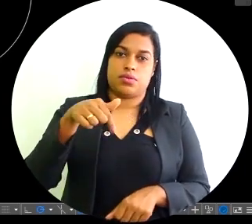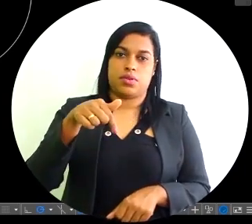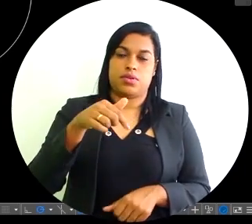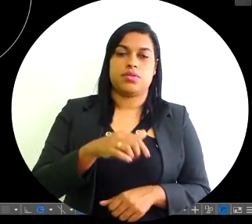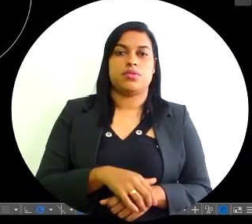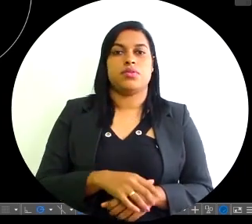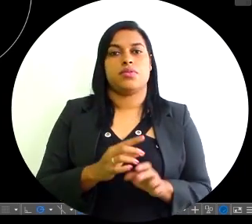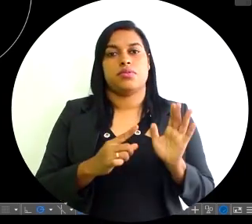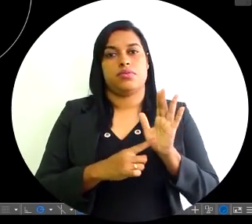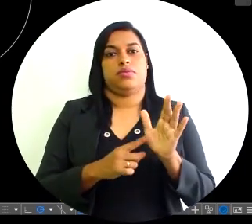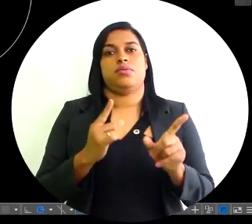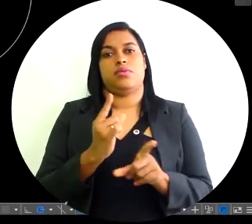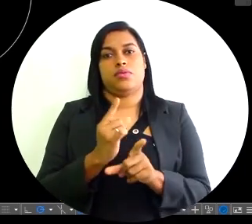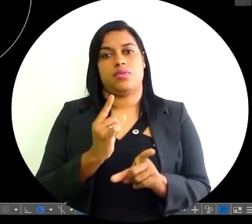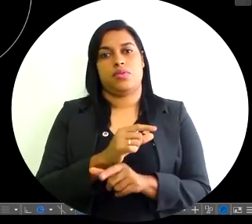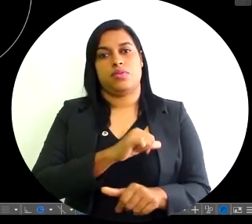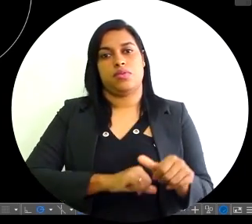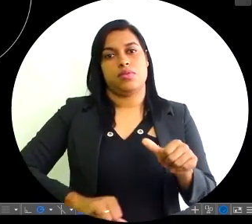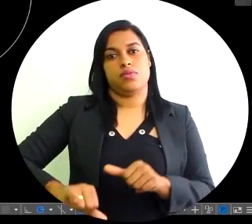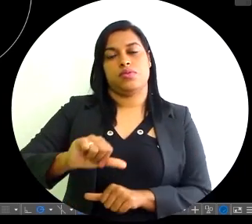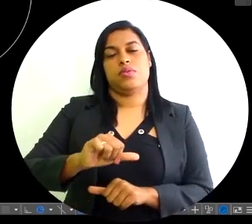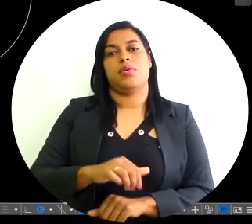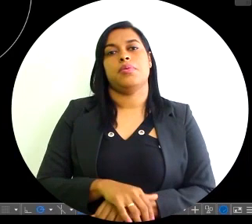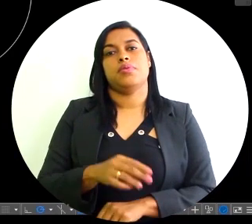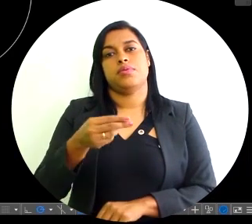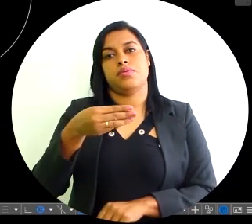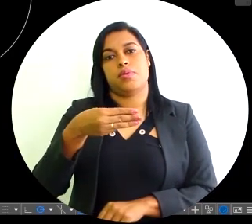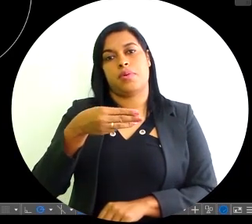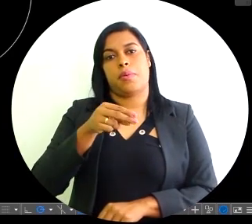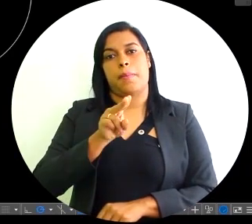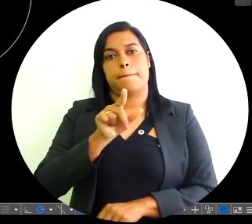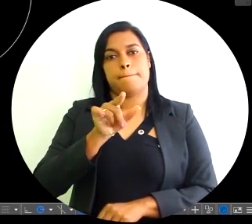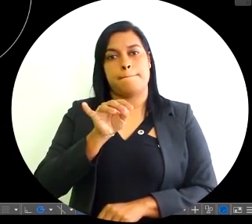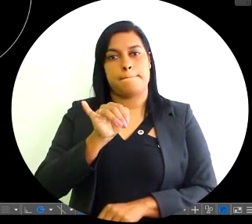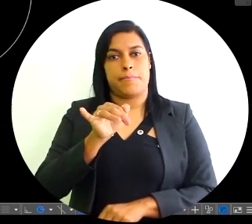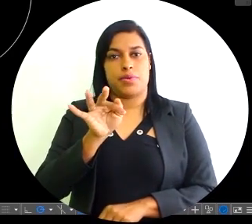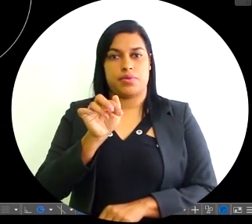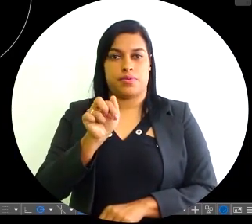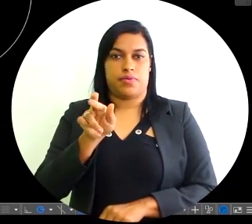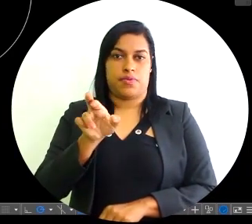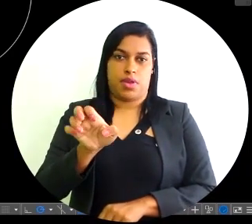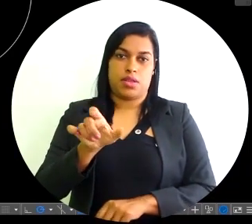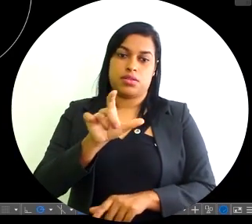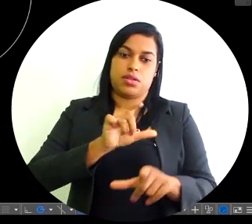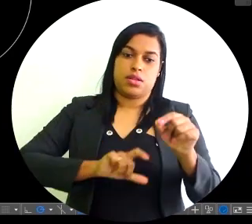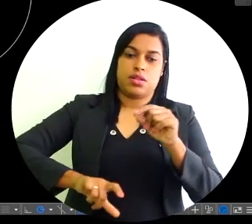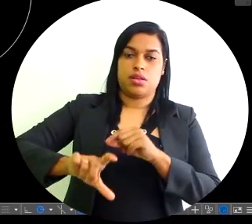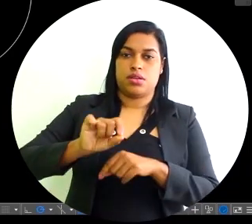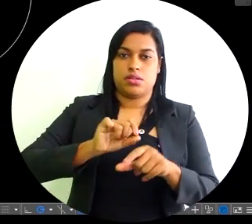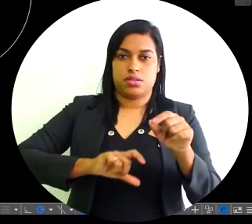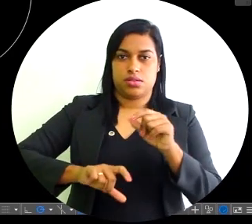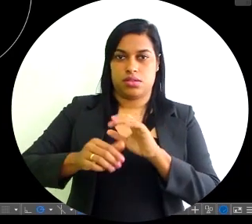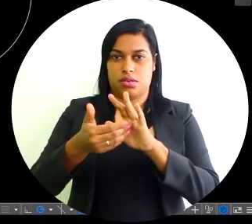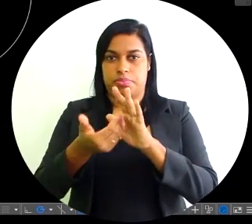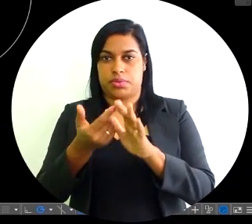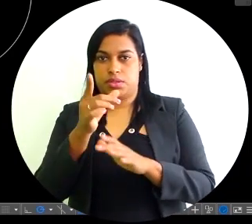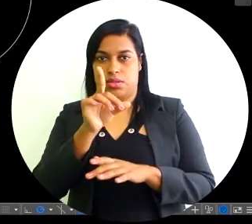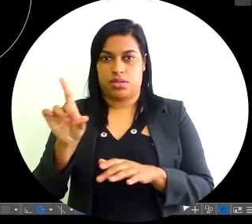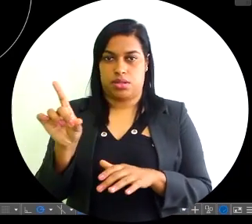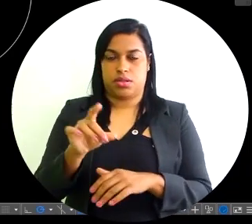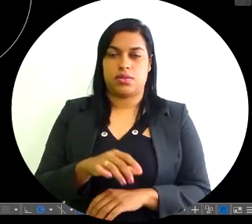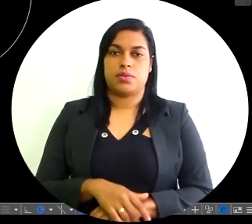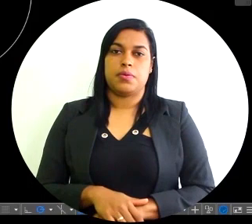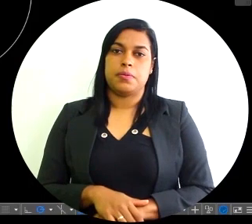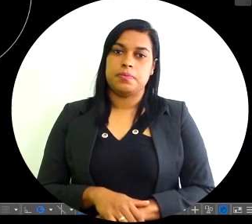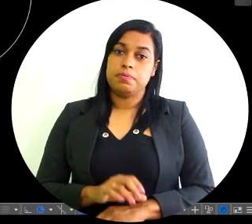chama Offset. Ela se encontra aqui no menu de transformação, né, o Modify. Eu posso selecionar ela aqui clicando